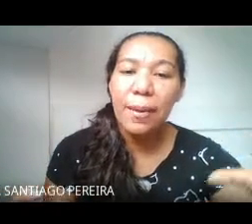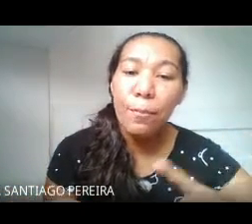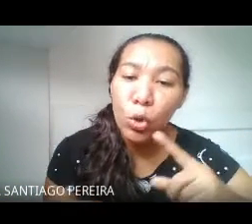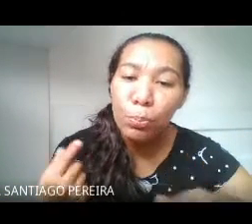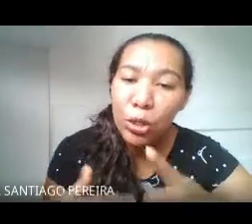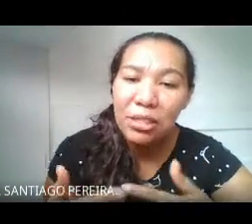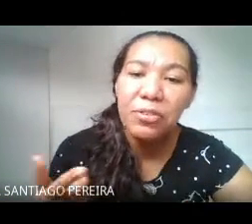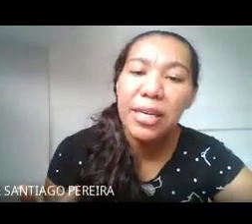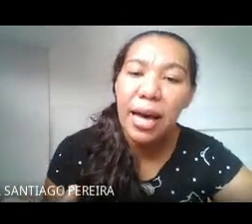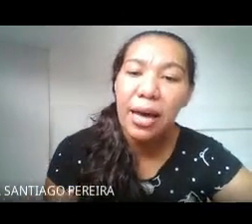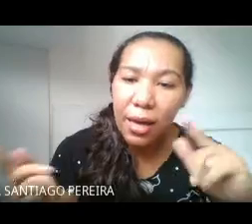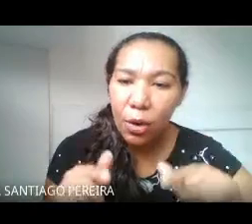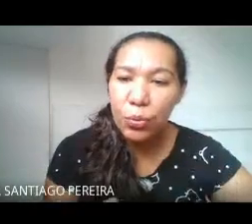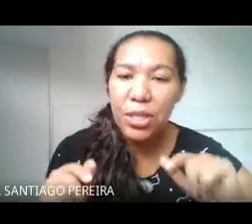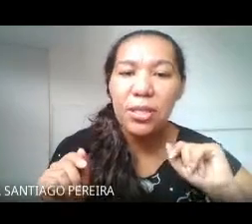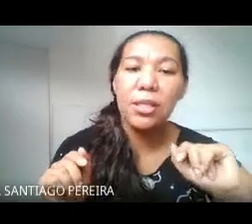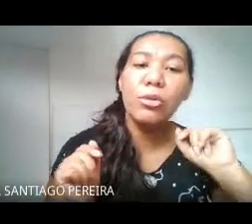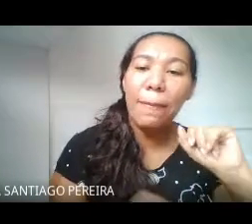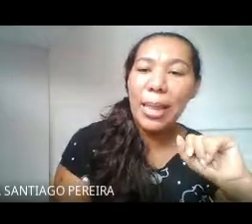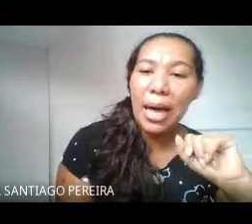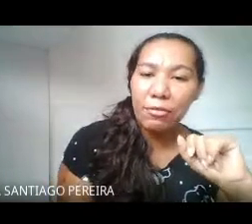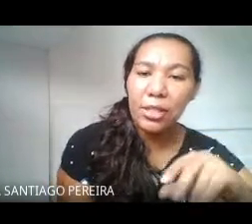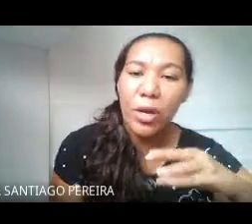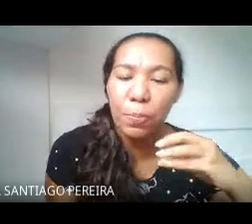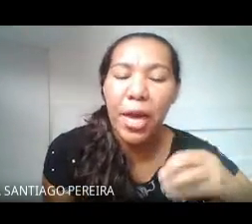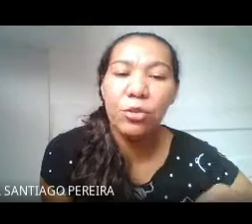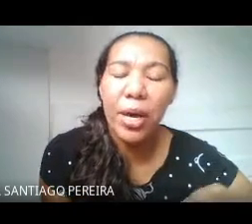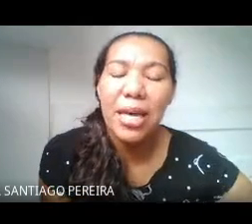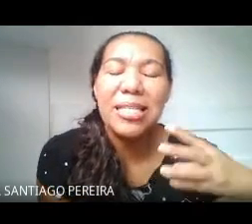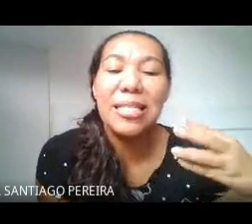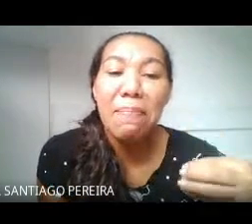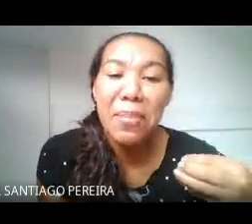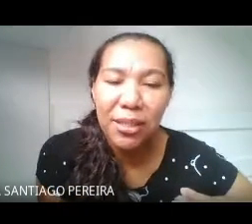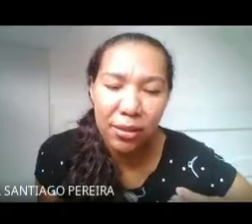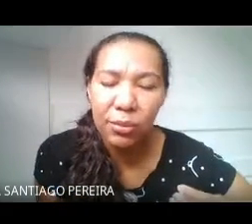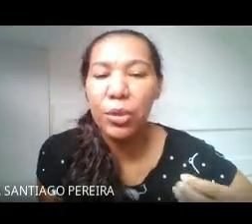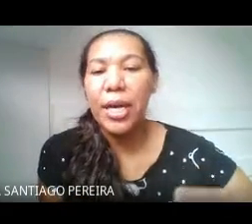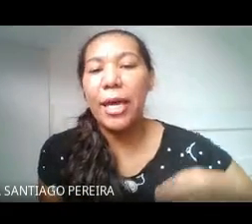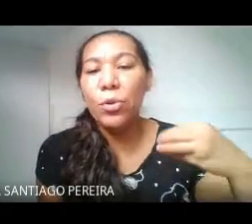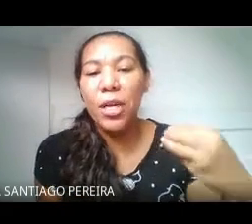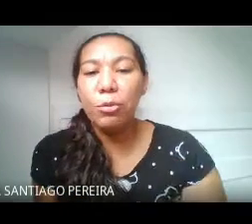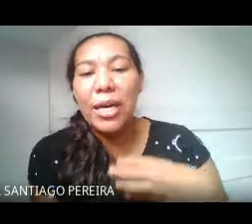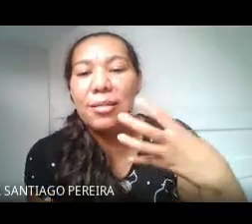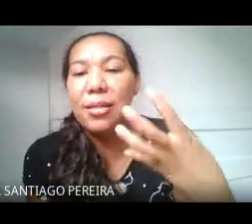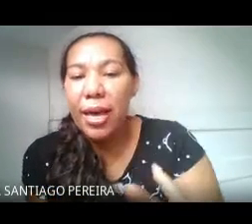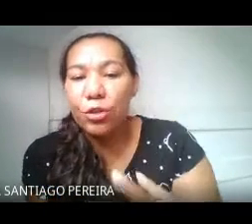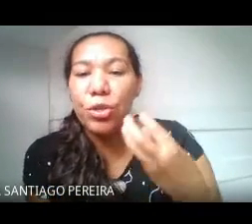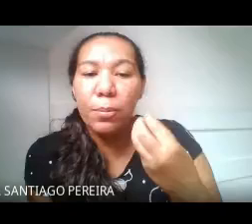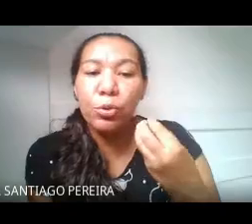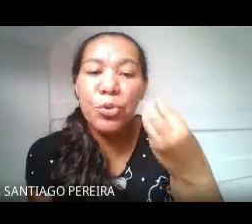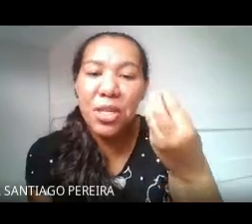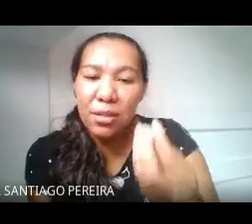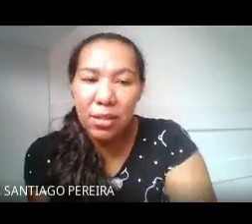deles é modificar o sentido da palavra. Então, o aspecto é semântico, é no campo das